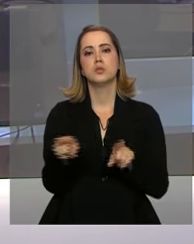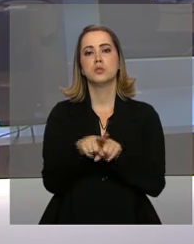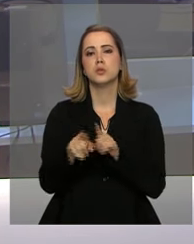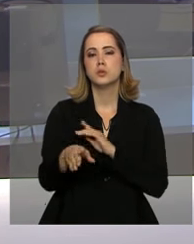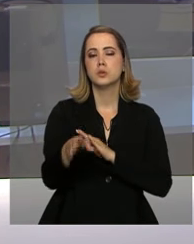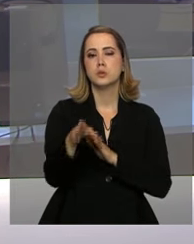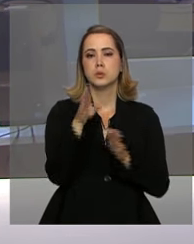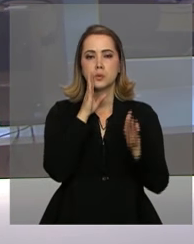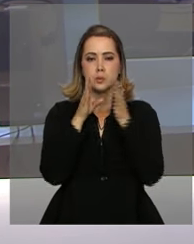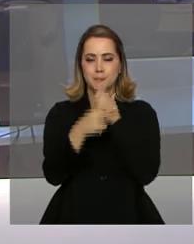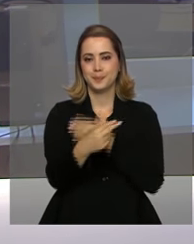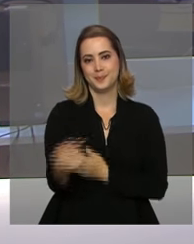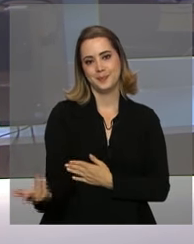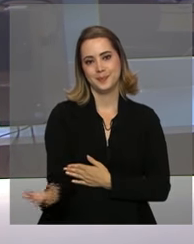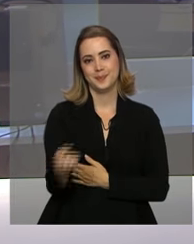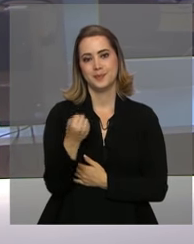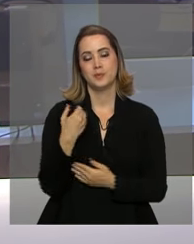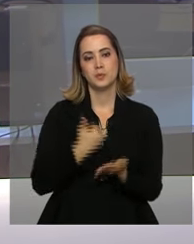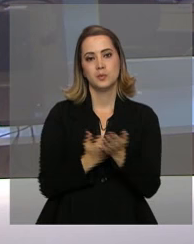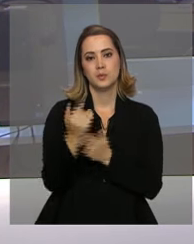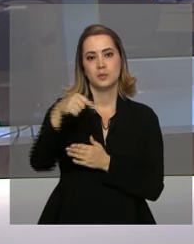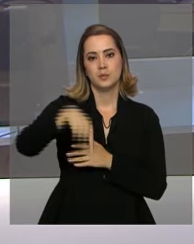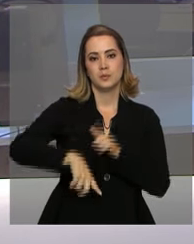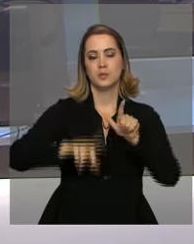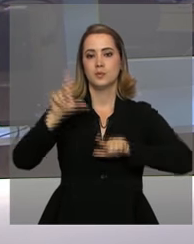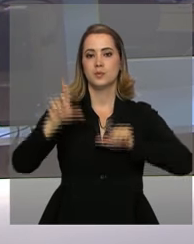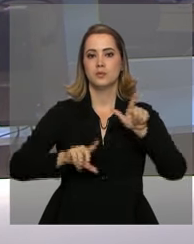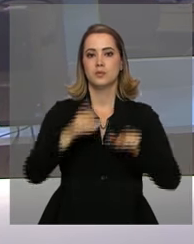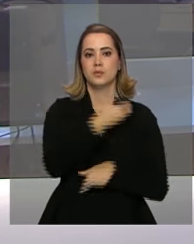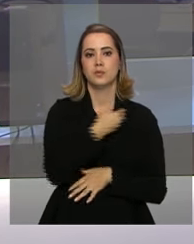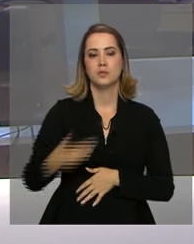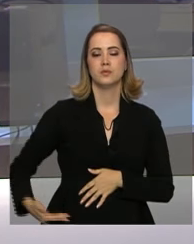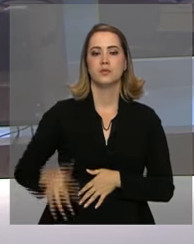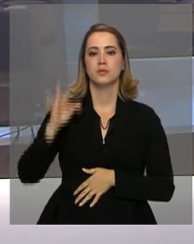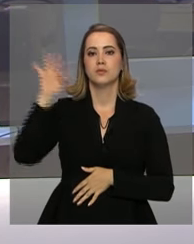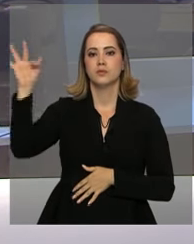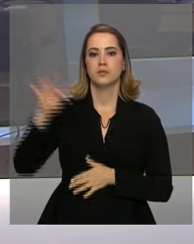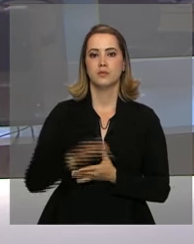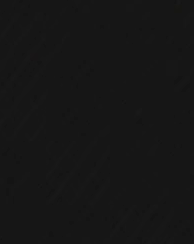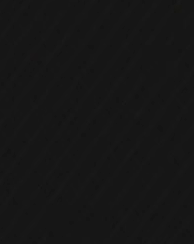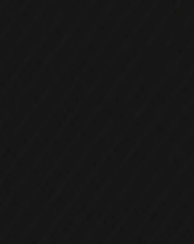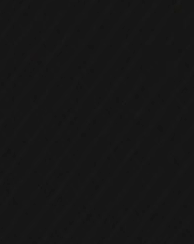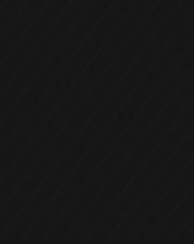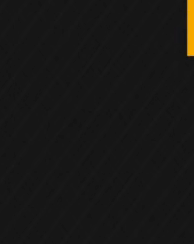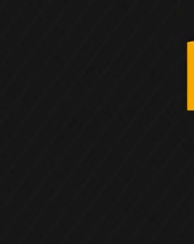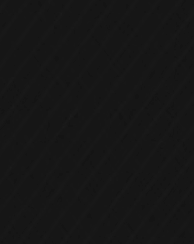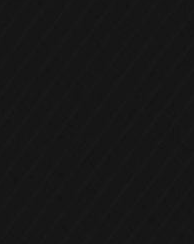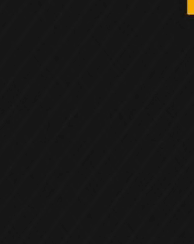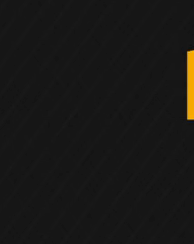nossas redes sociais. Continue com a gente aqui na NBR, a TV do governo federal.